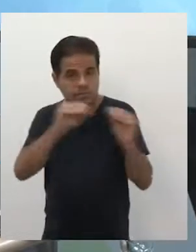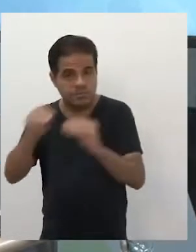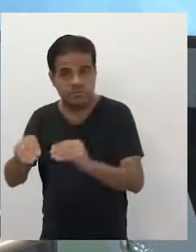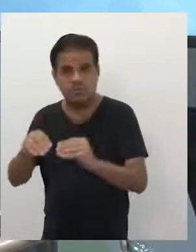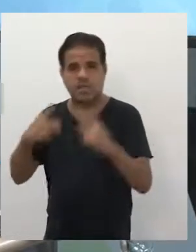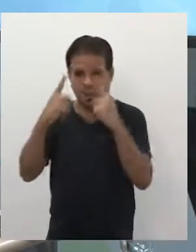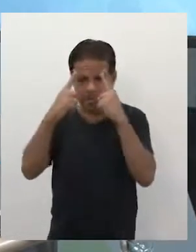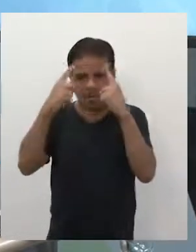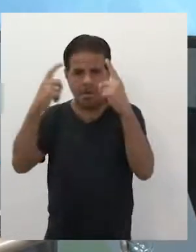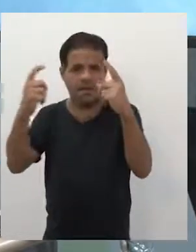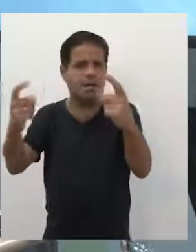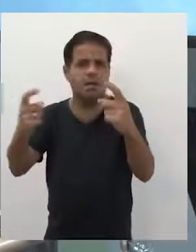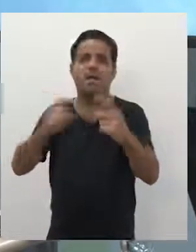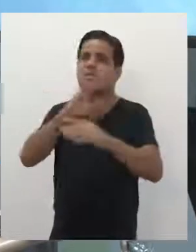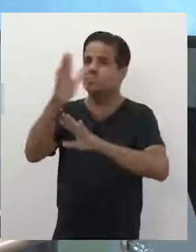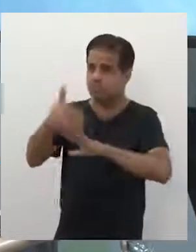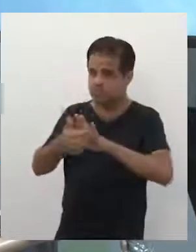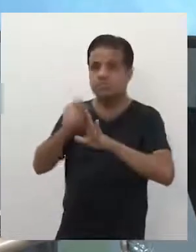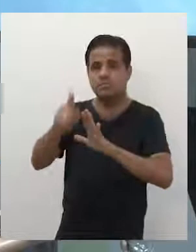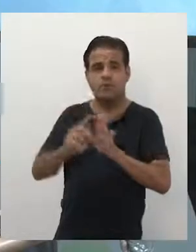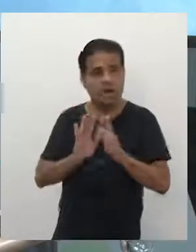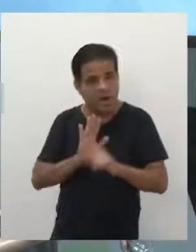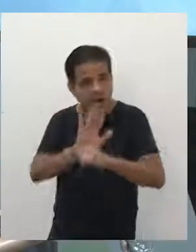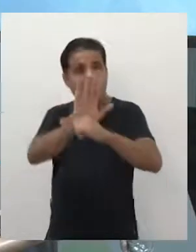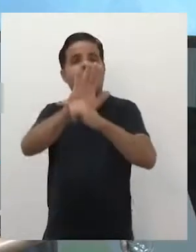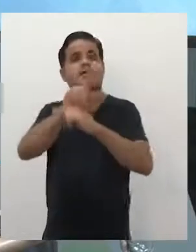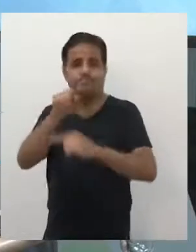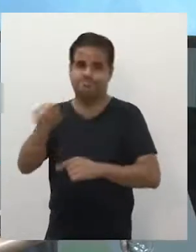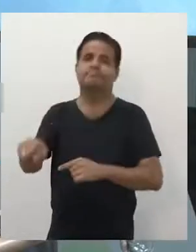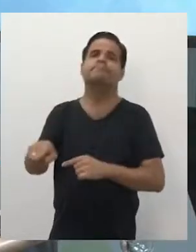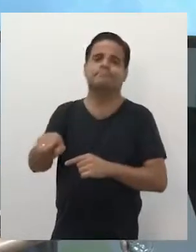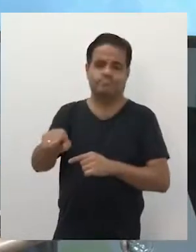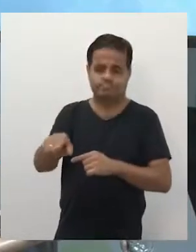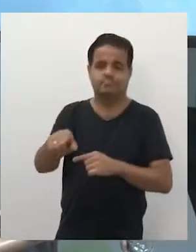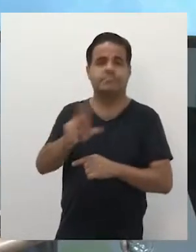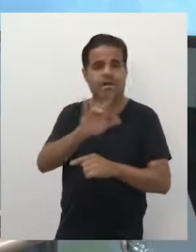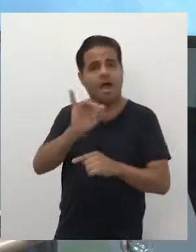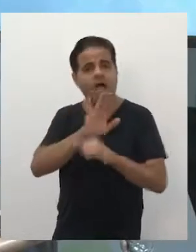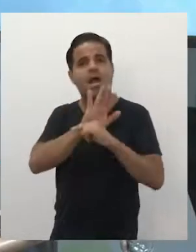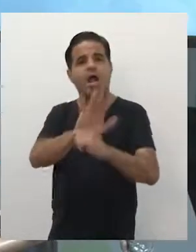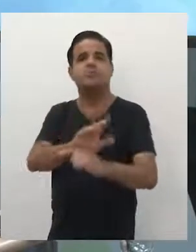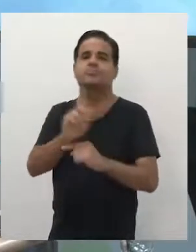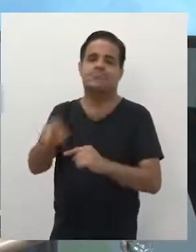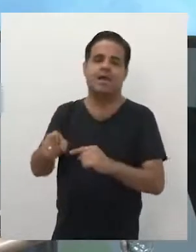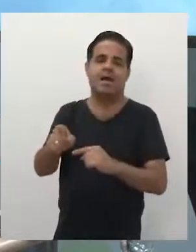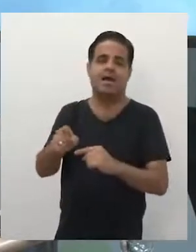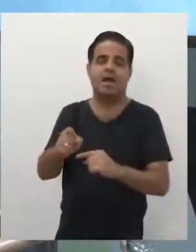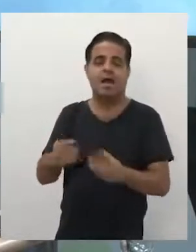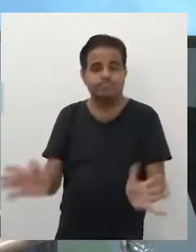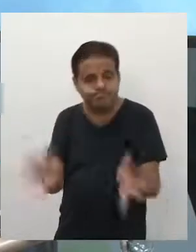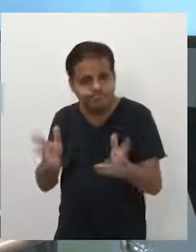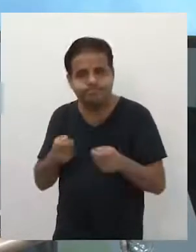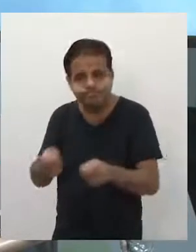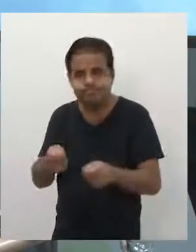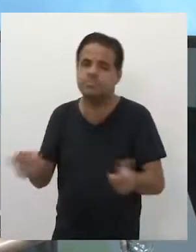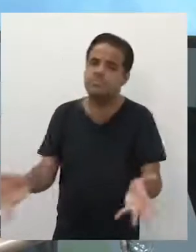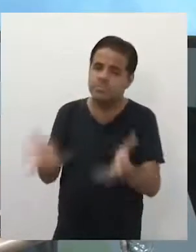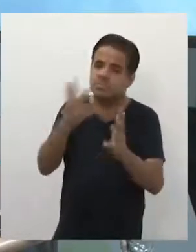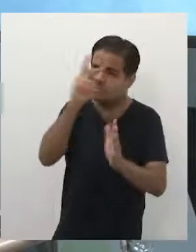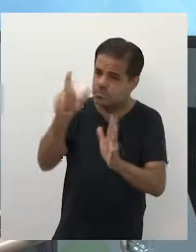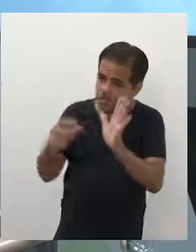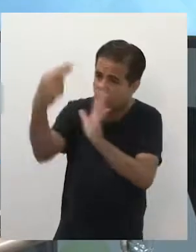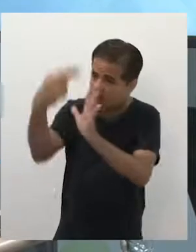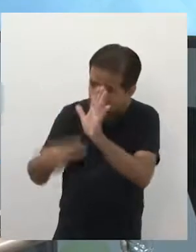violência, né? Então, tudo isso vai colaborar para instigar, né, o nosso leitor